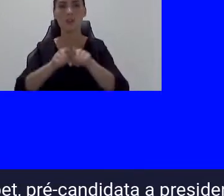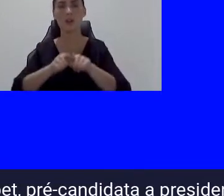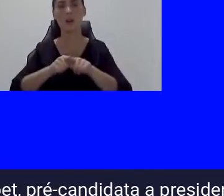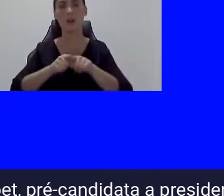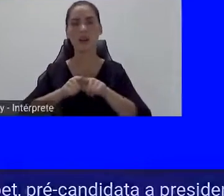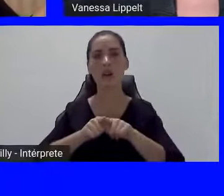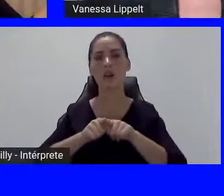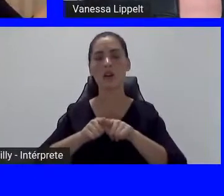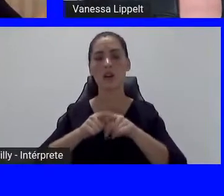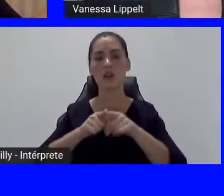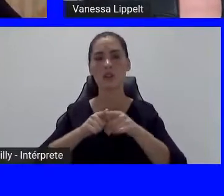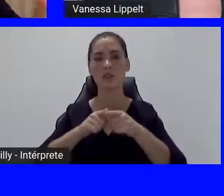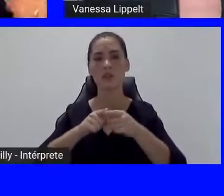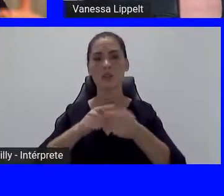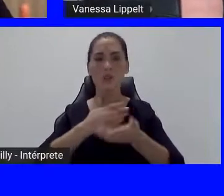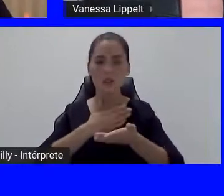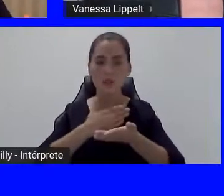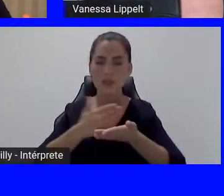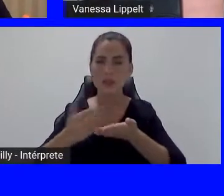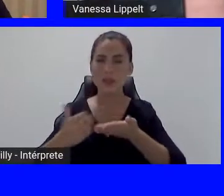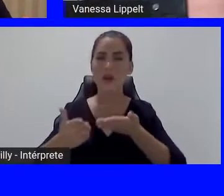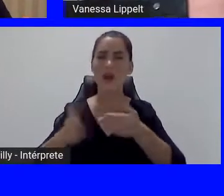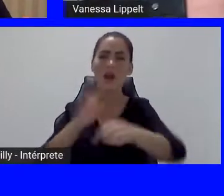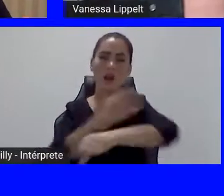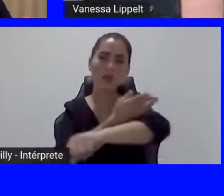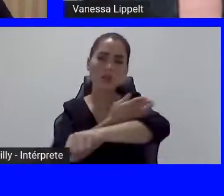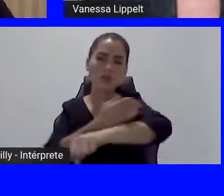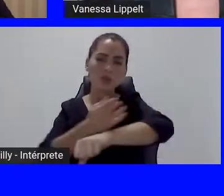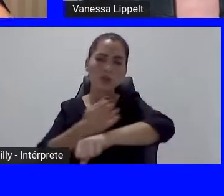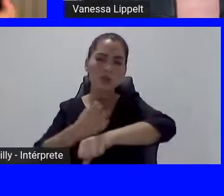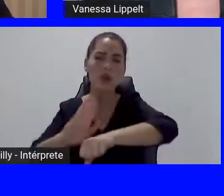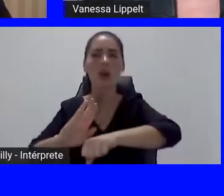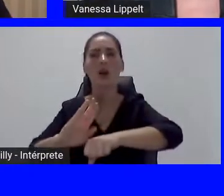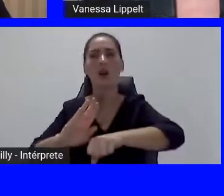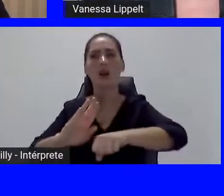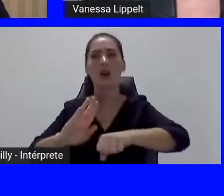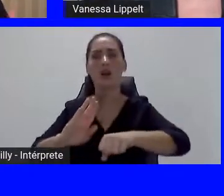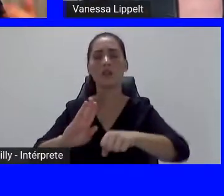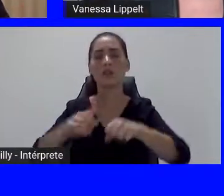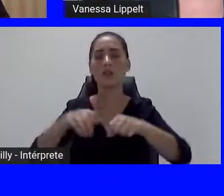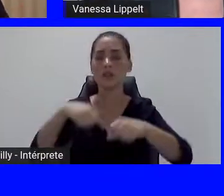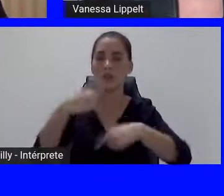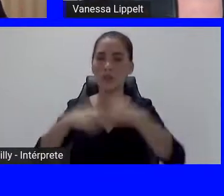essa acomodação, já vai haver um afunilamento natural. E